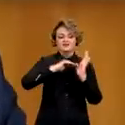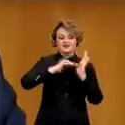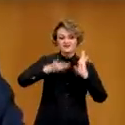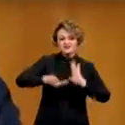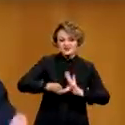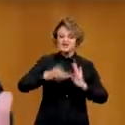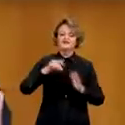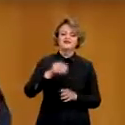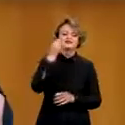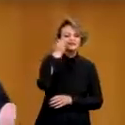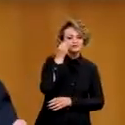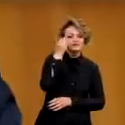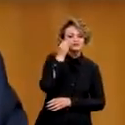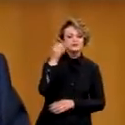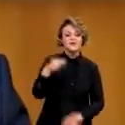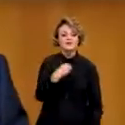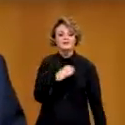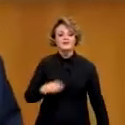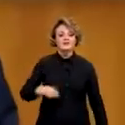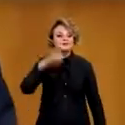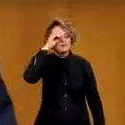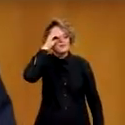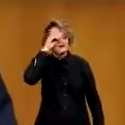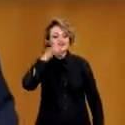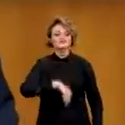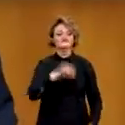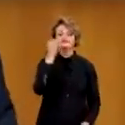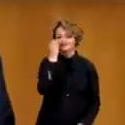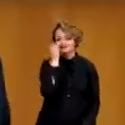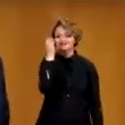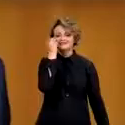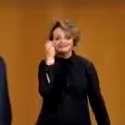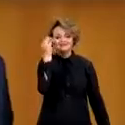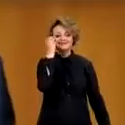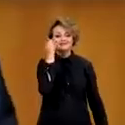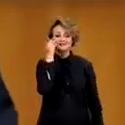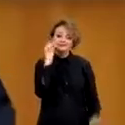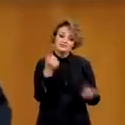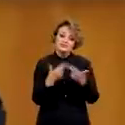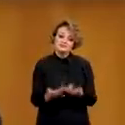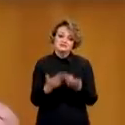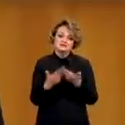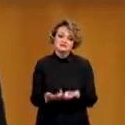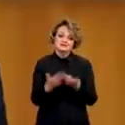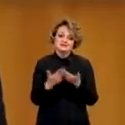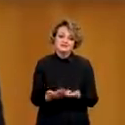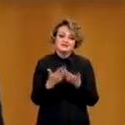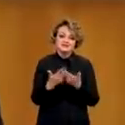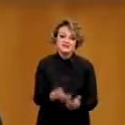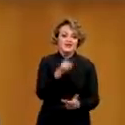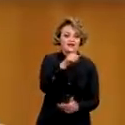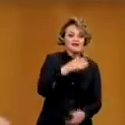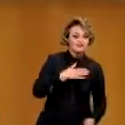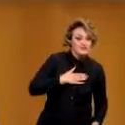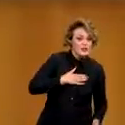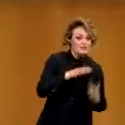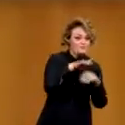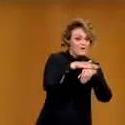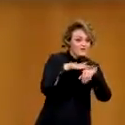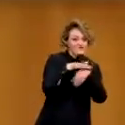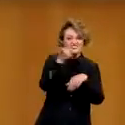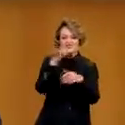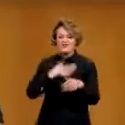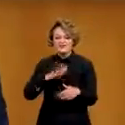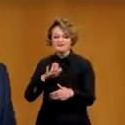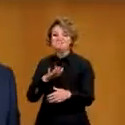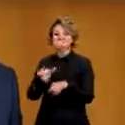José Guimarães, do nosso ministro Padilha da negociação, que é preciso ter paciência, conversar com quem você gosta, conversar com quem você não